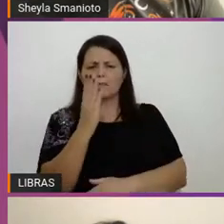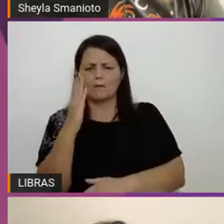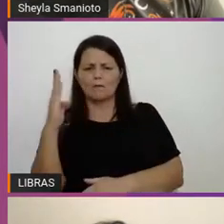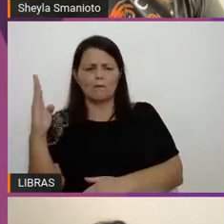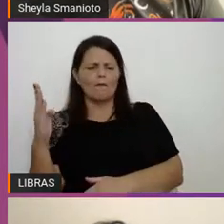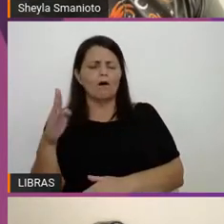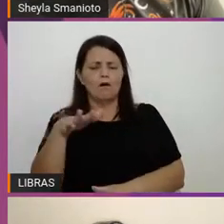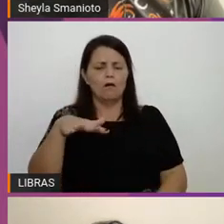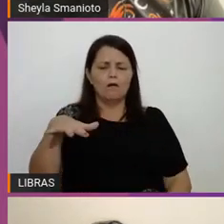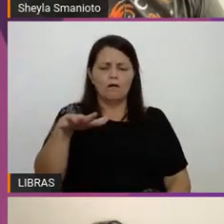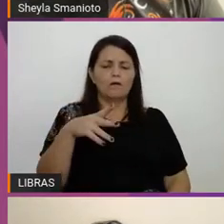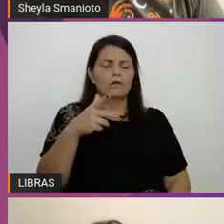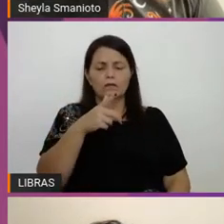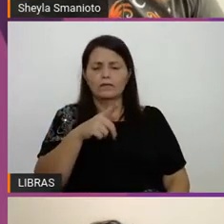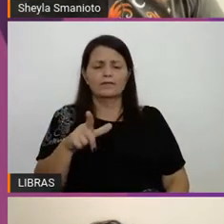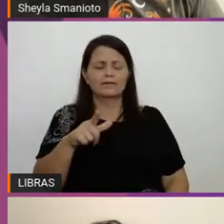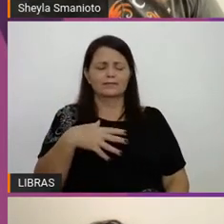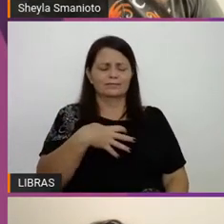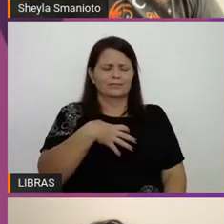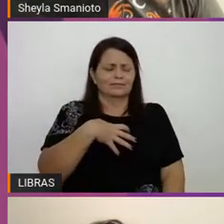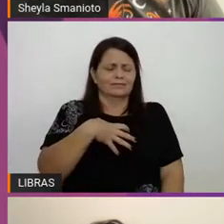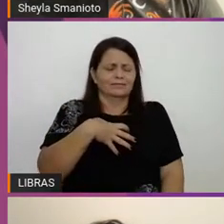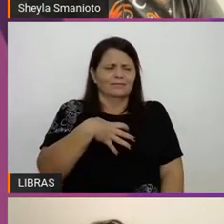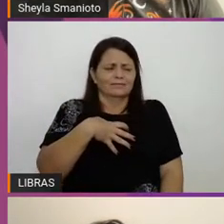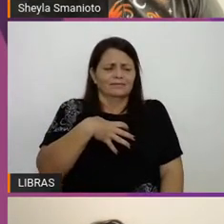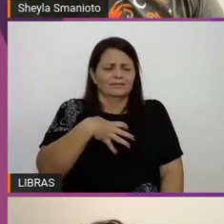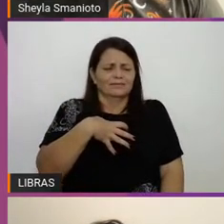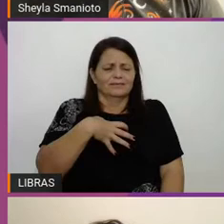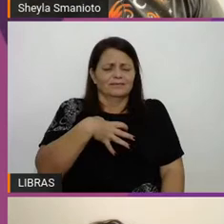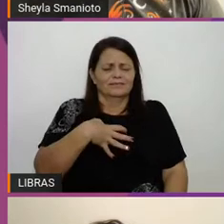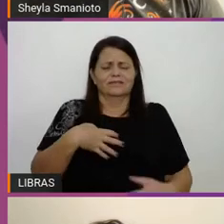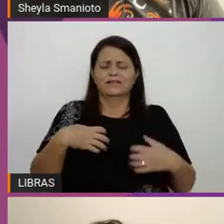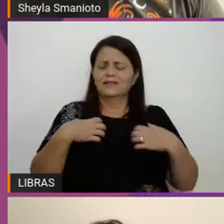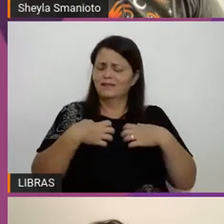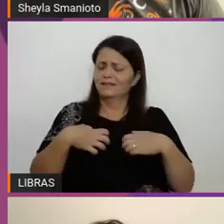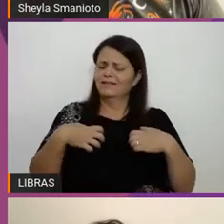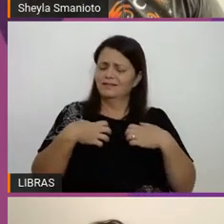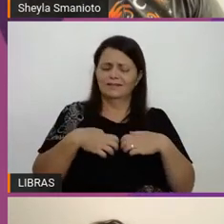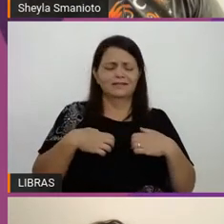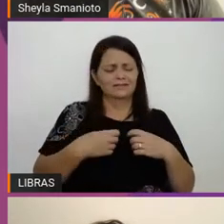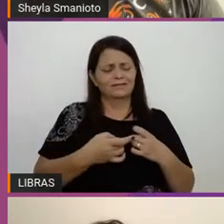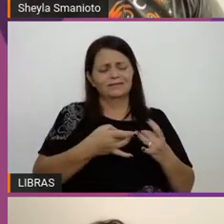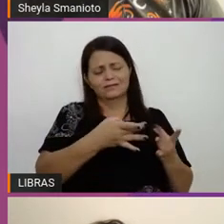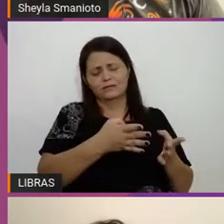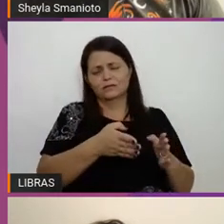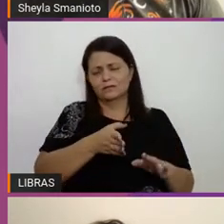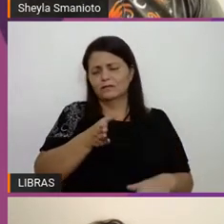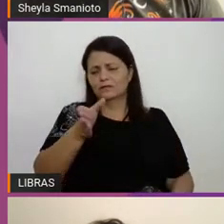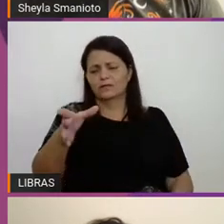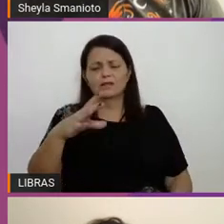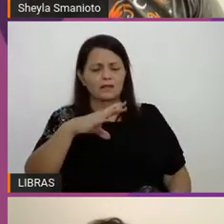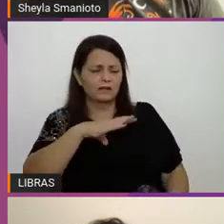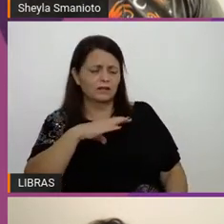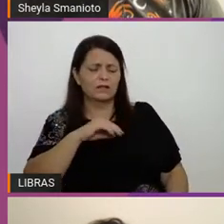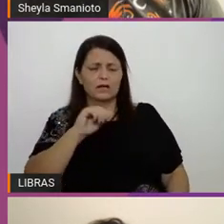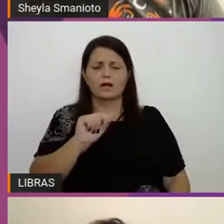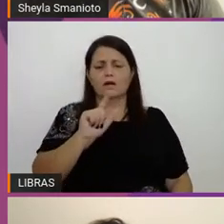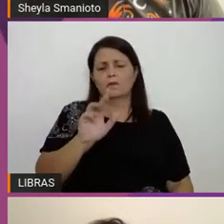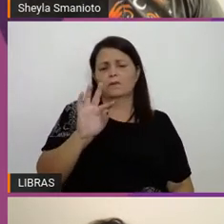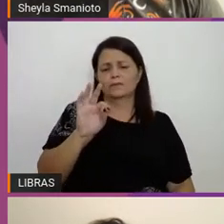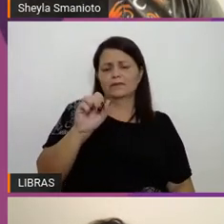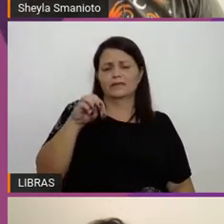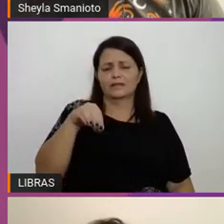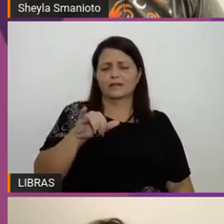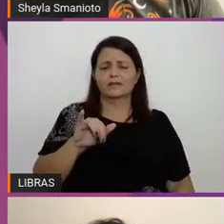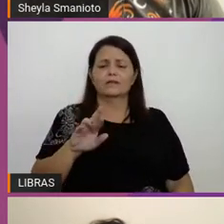região de novo assolado por uma tragédia deixa Aldeia e chega à cidade de Altamira onde é